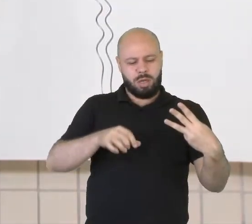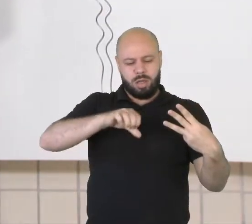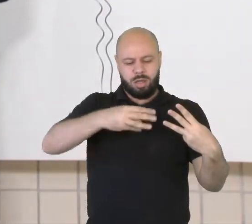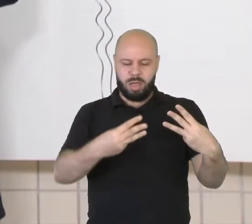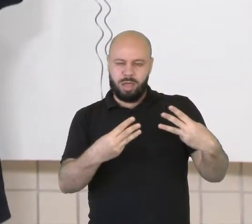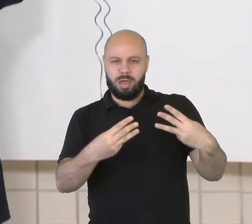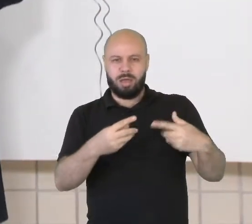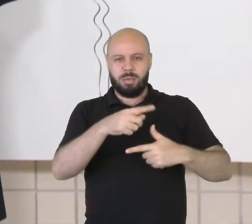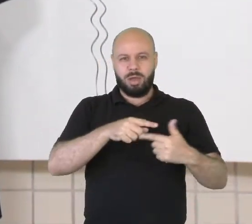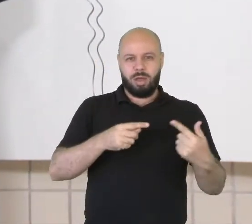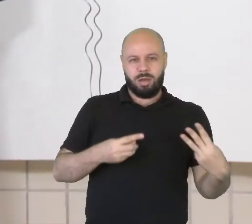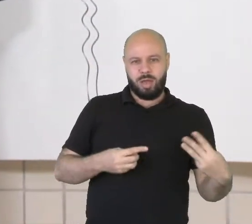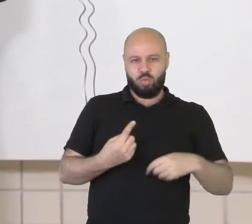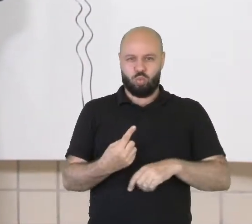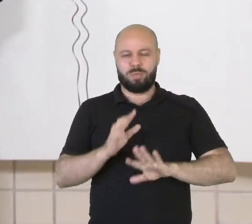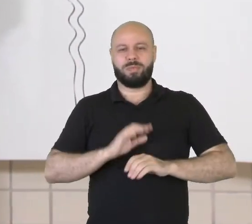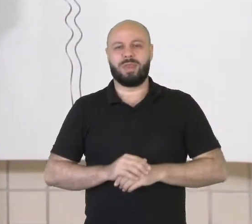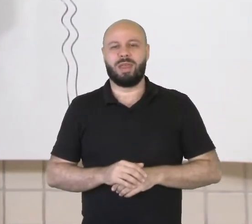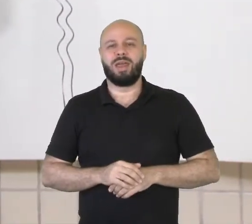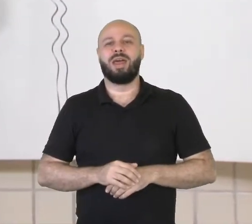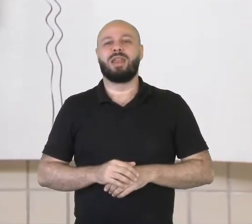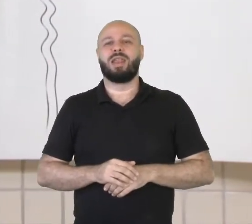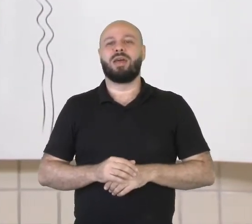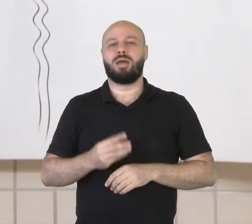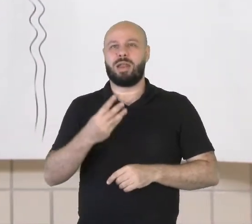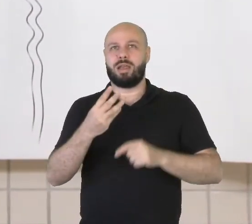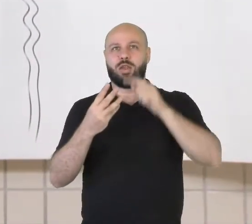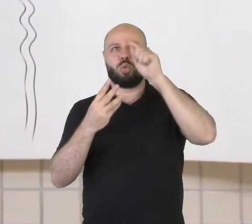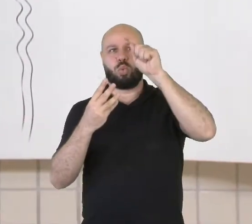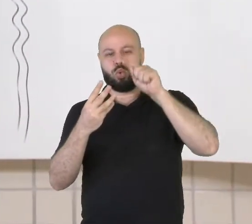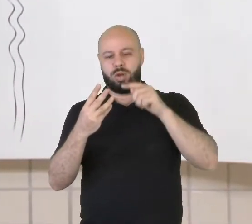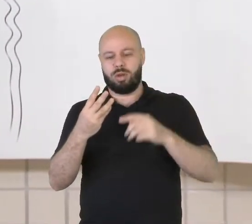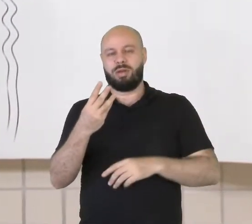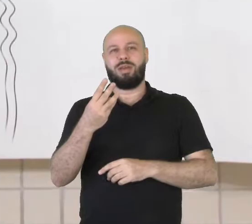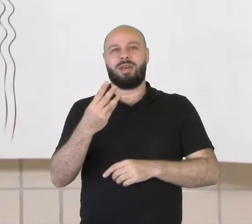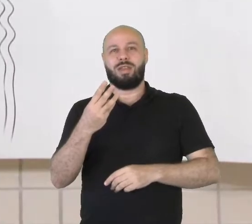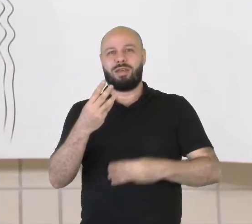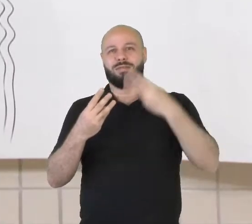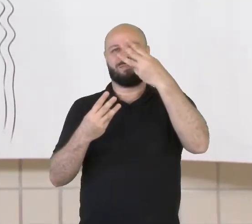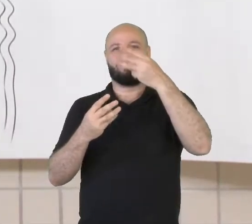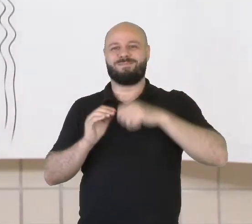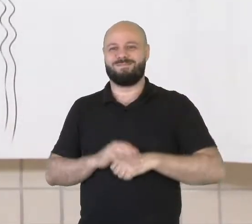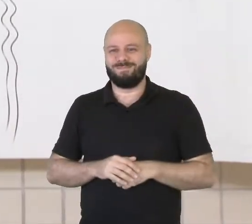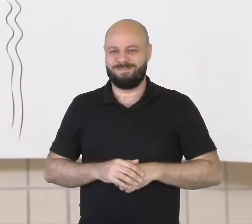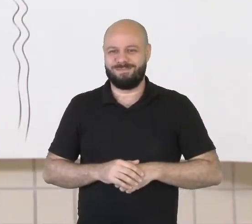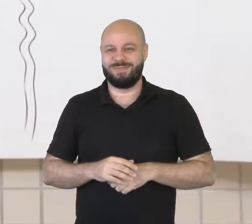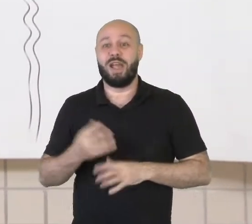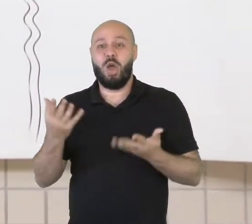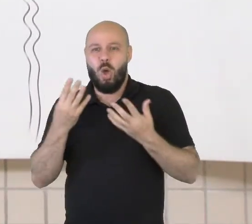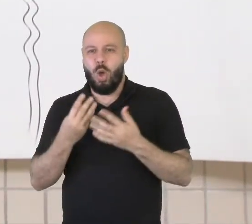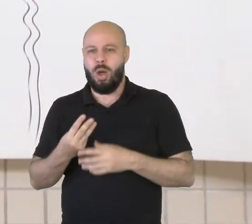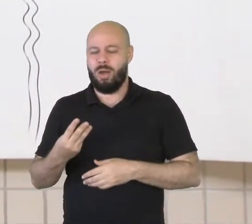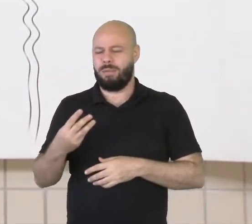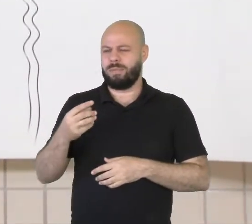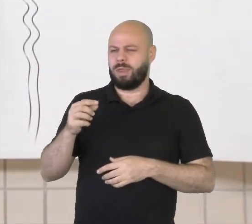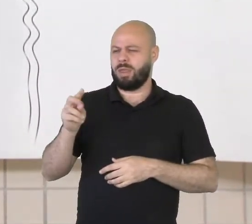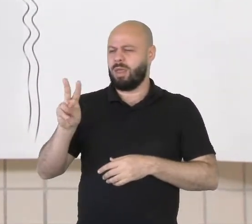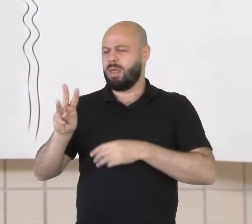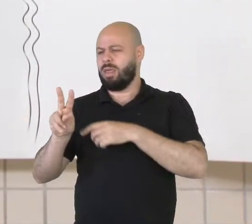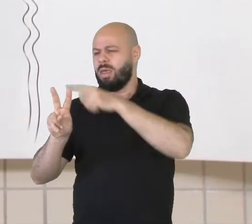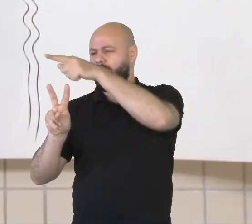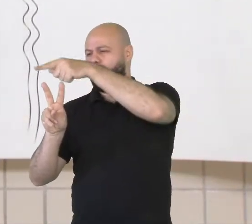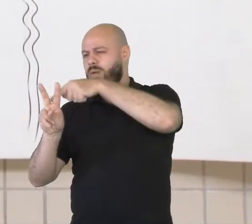Perfeito? Então aqui é raiz cúbica de 3 a terceira. Novamente eu aplico a primeira propriedade,